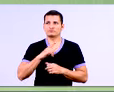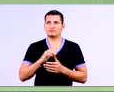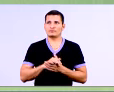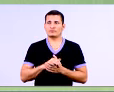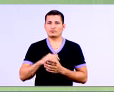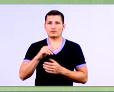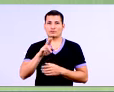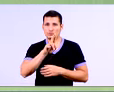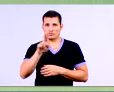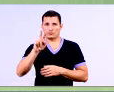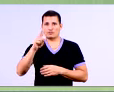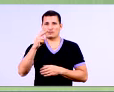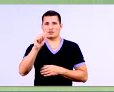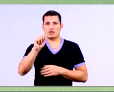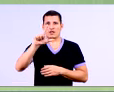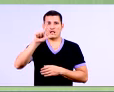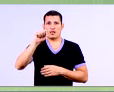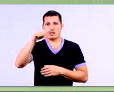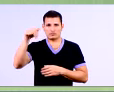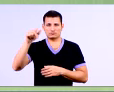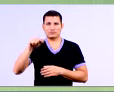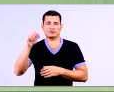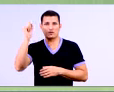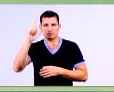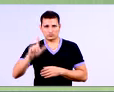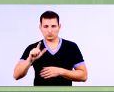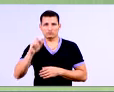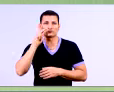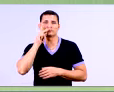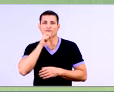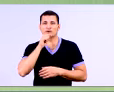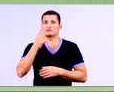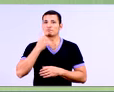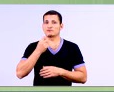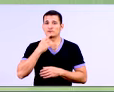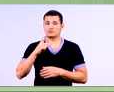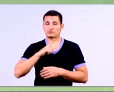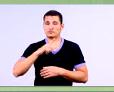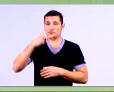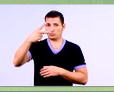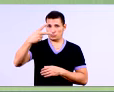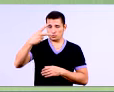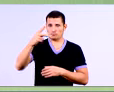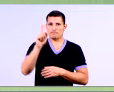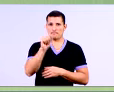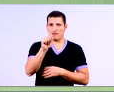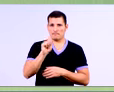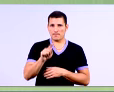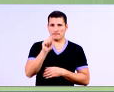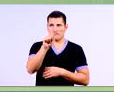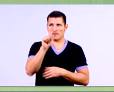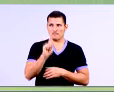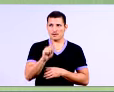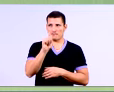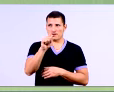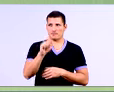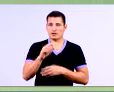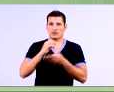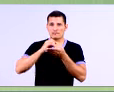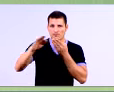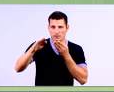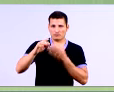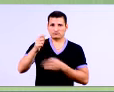Alan Machado está azul, Porto Velho vermelho. Nós temos dois botões de enviar, aqui, ó, dois botões, perdão. Um para enviar a